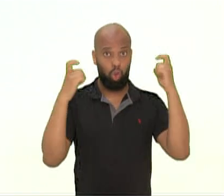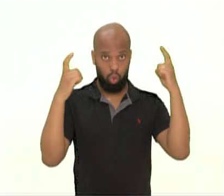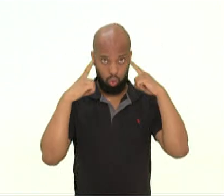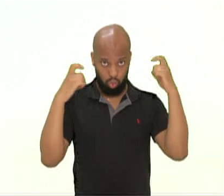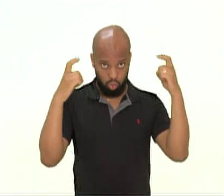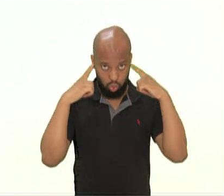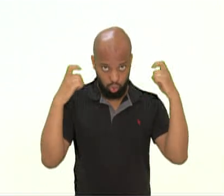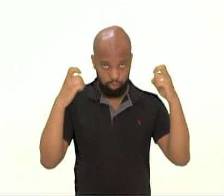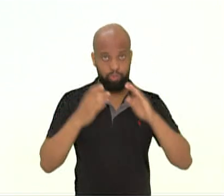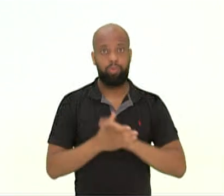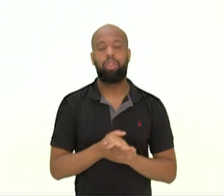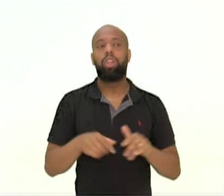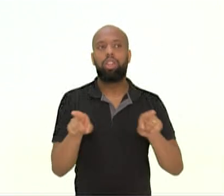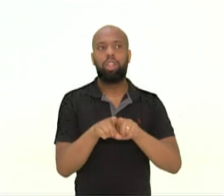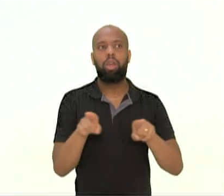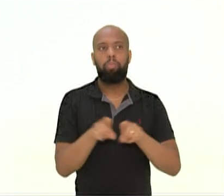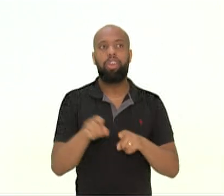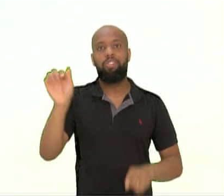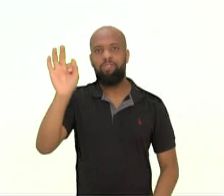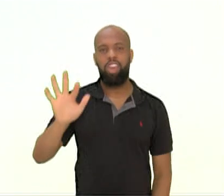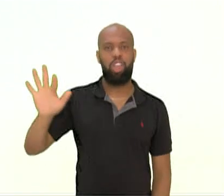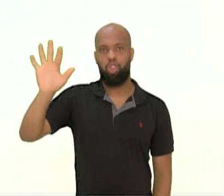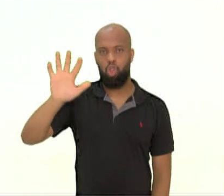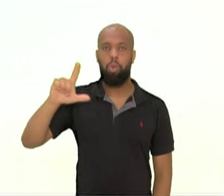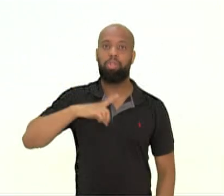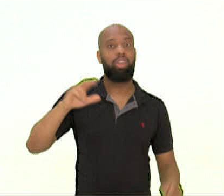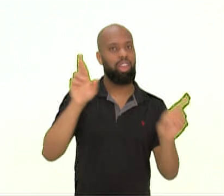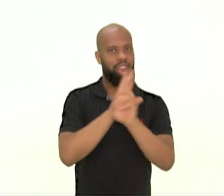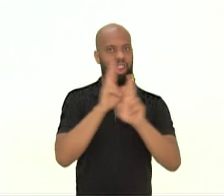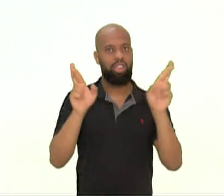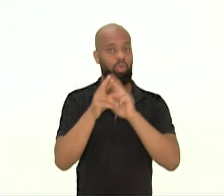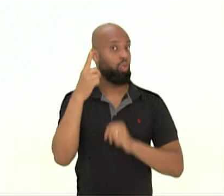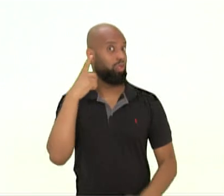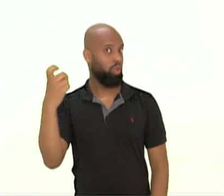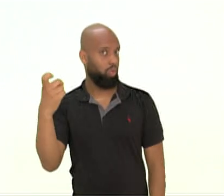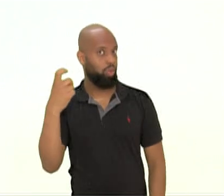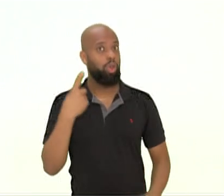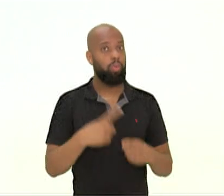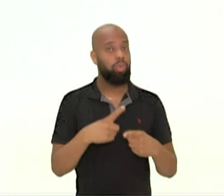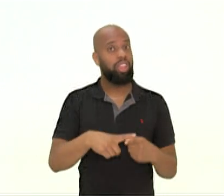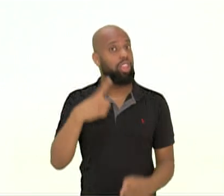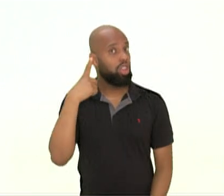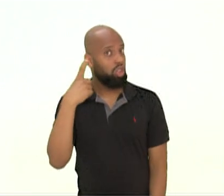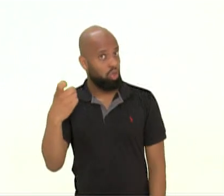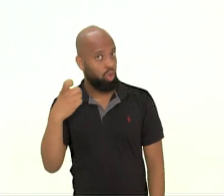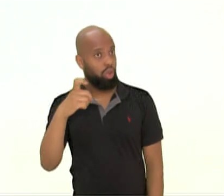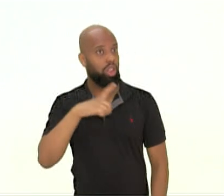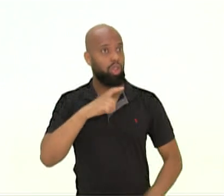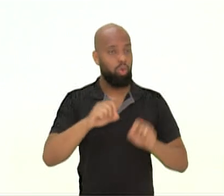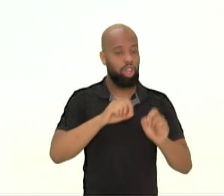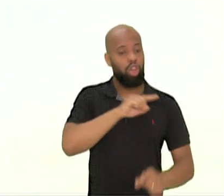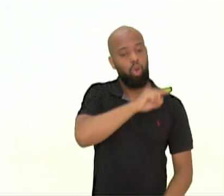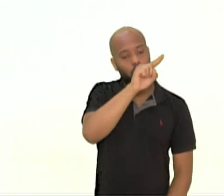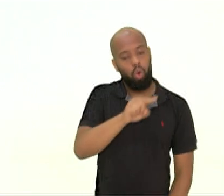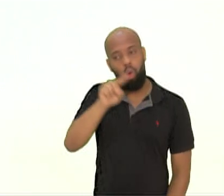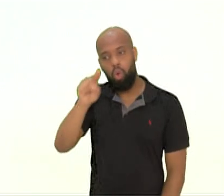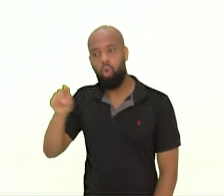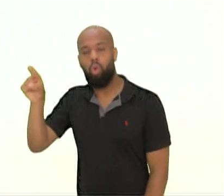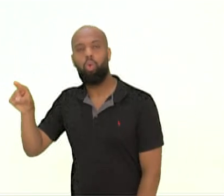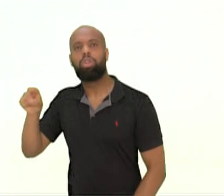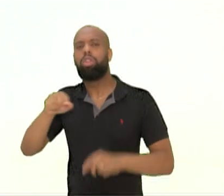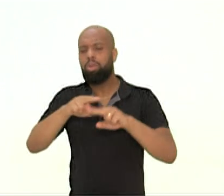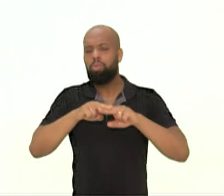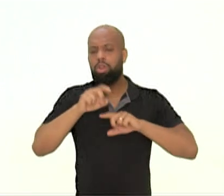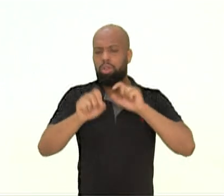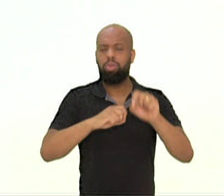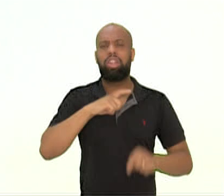associado ao estudo do som e dos fenômenos a ele relacionados. O som é um fenômeno ondulatório causado pelos